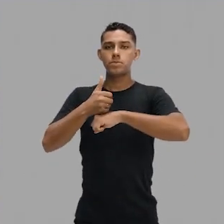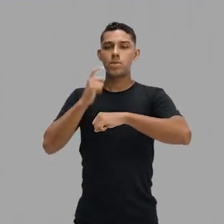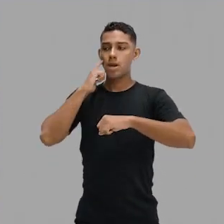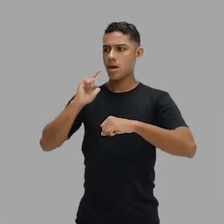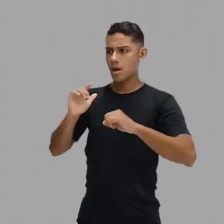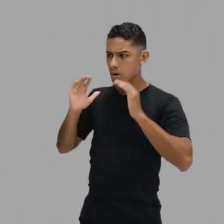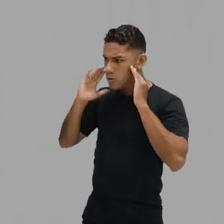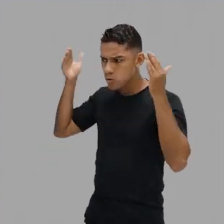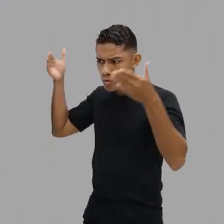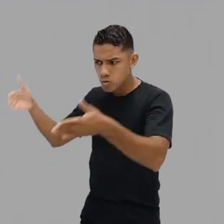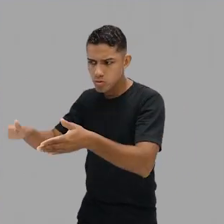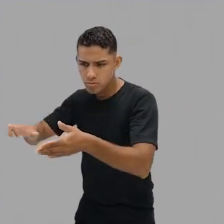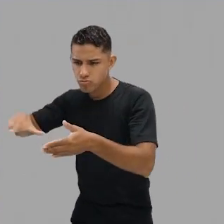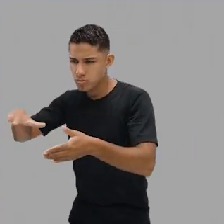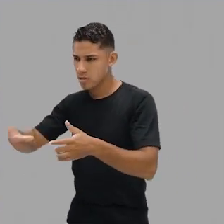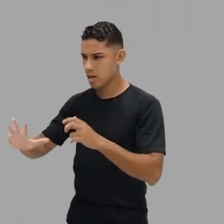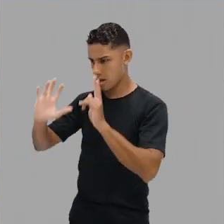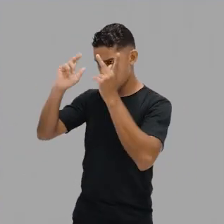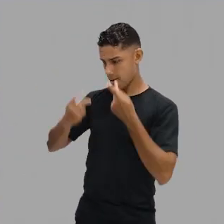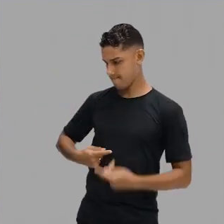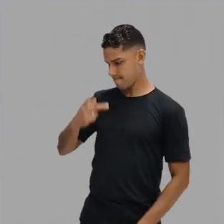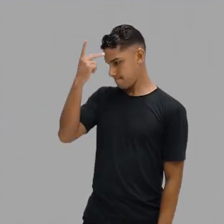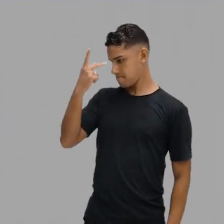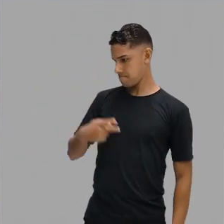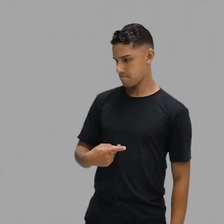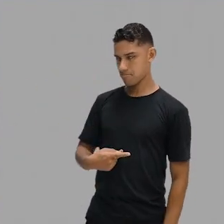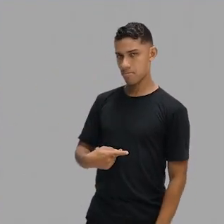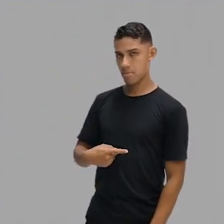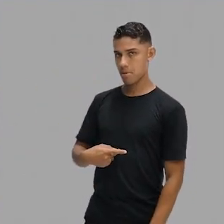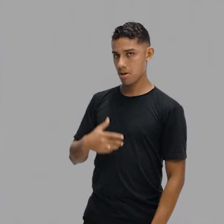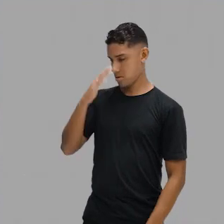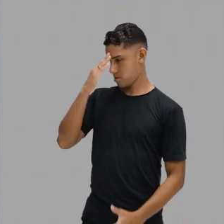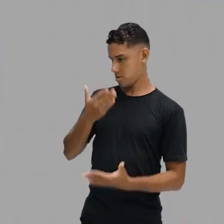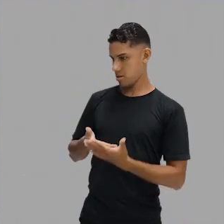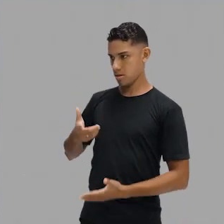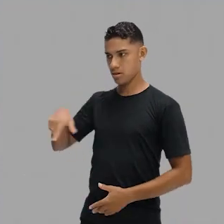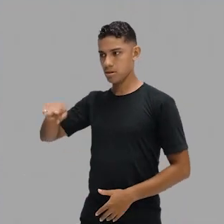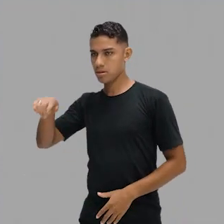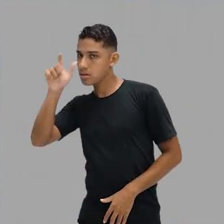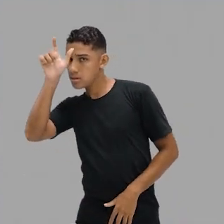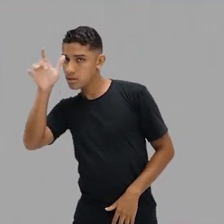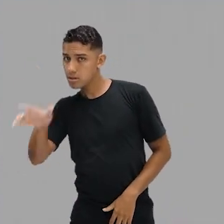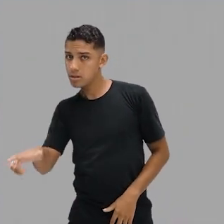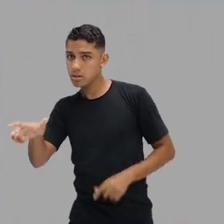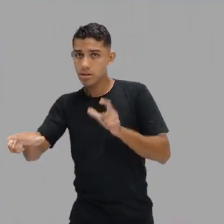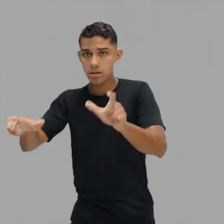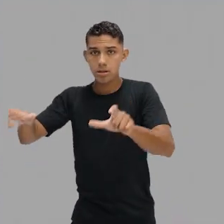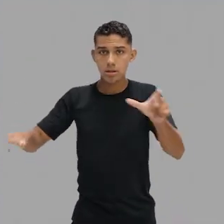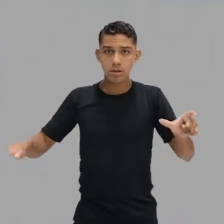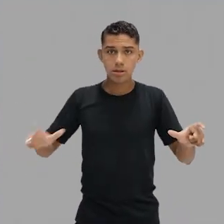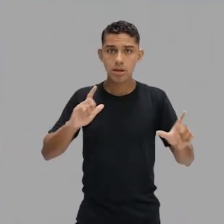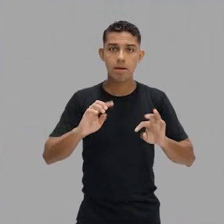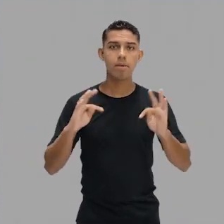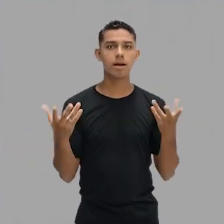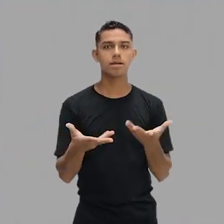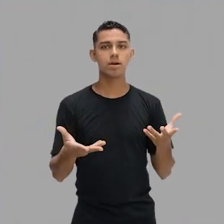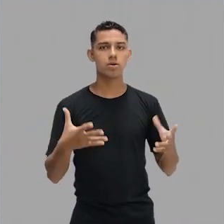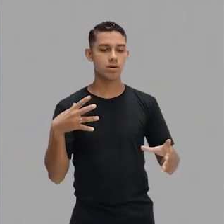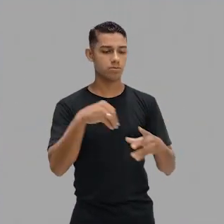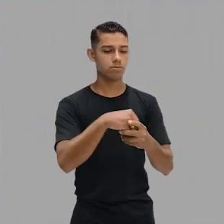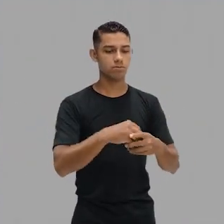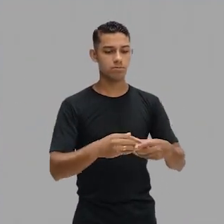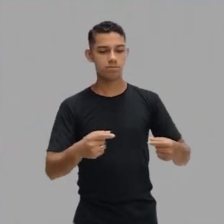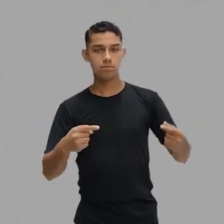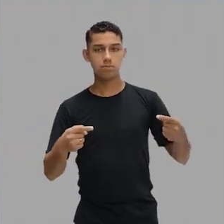no estado de natureza e nem na índole natural, e agora ter uma mediação através do Estado. Portanto,